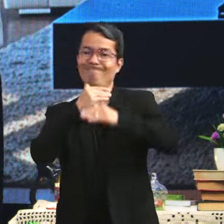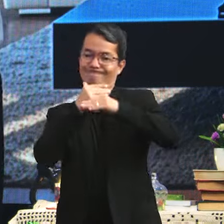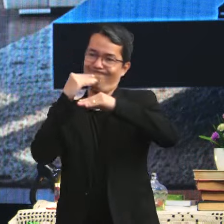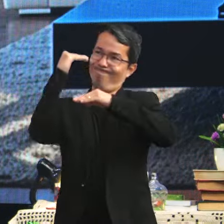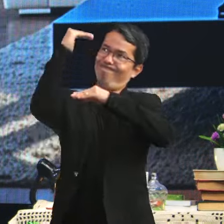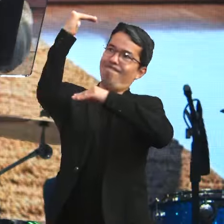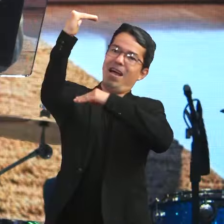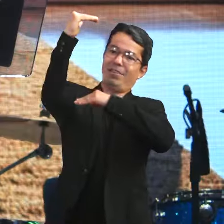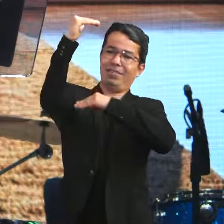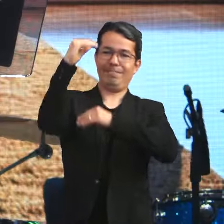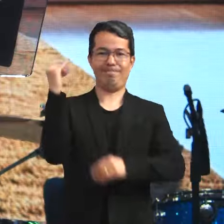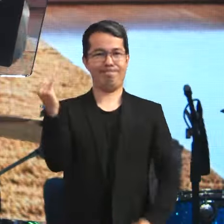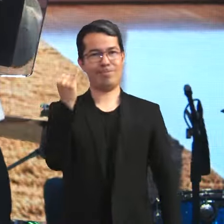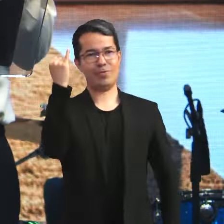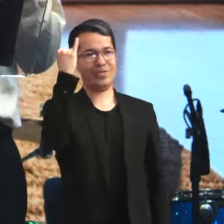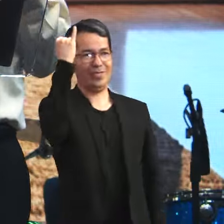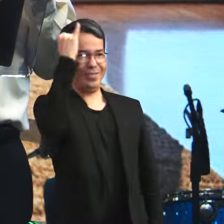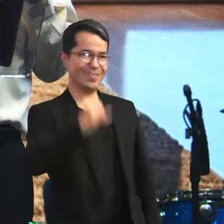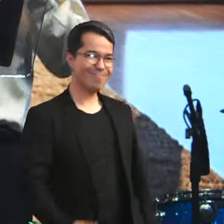corrida a carreira